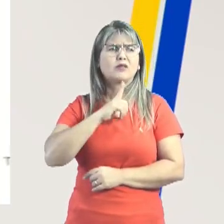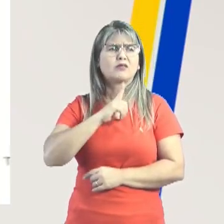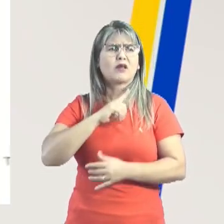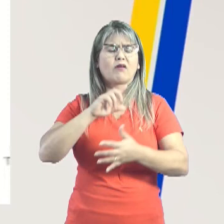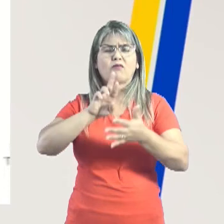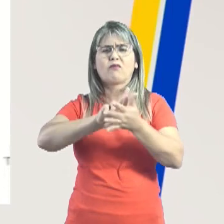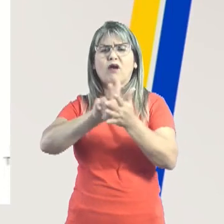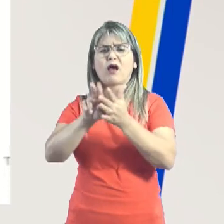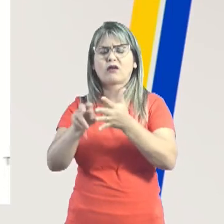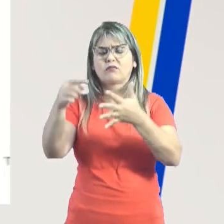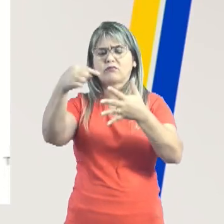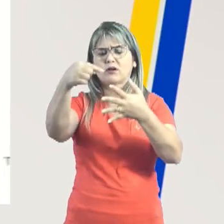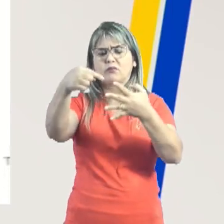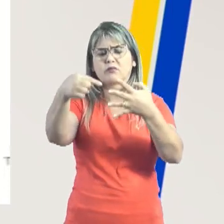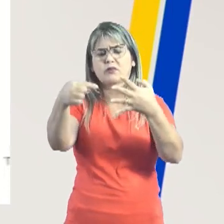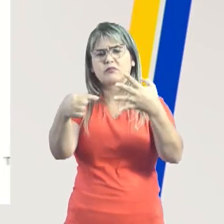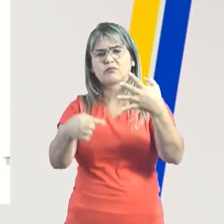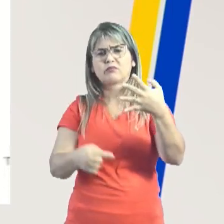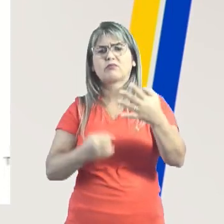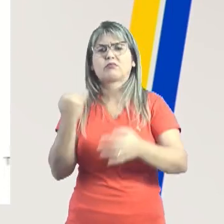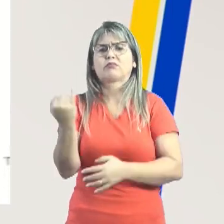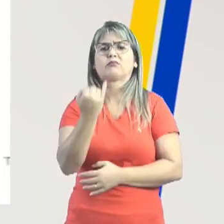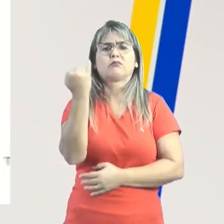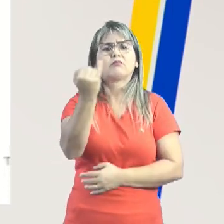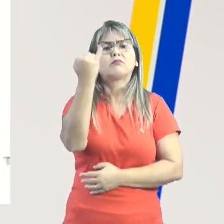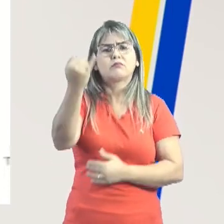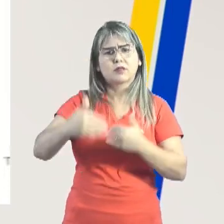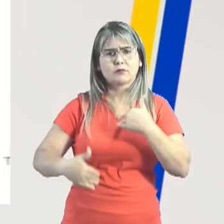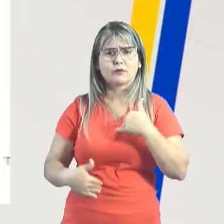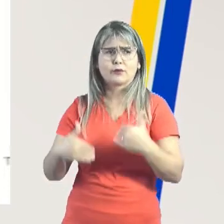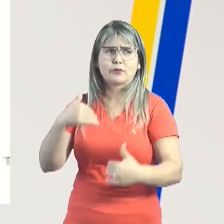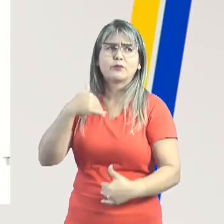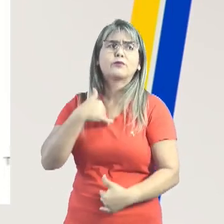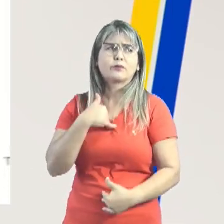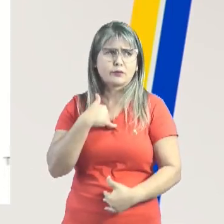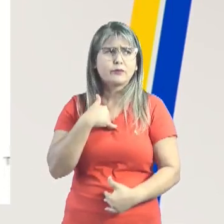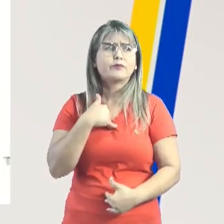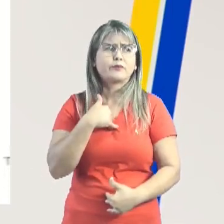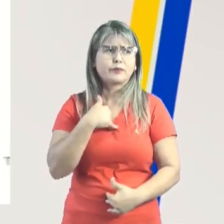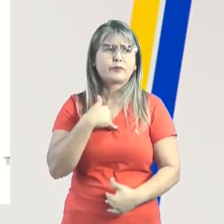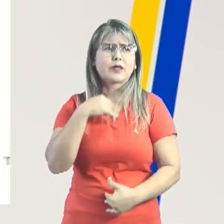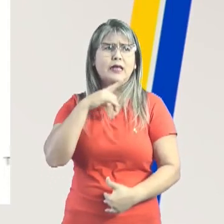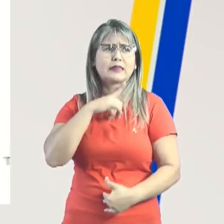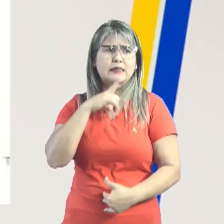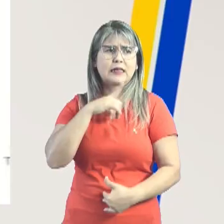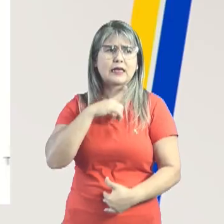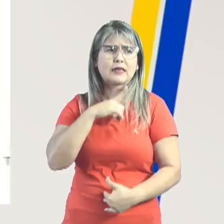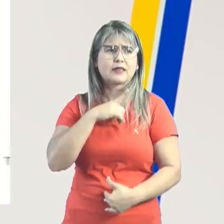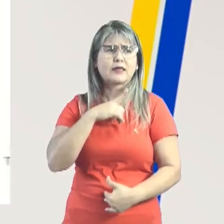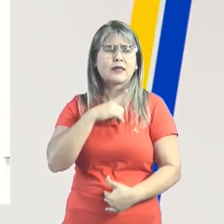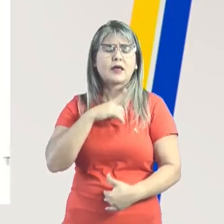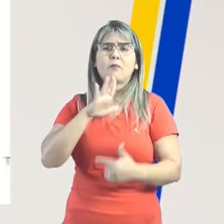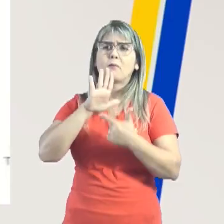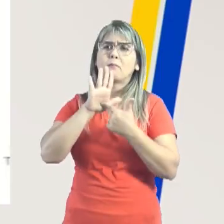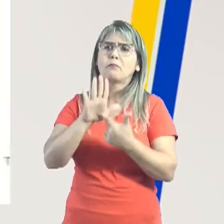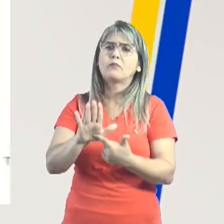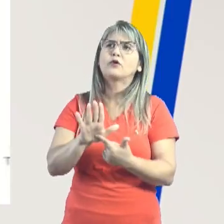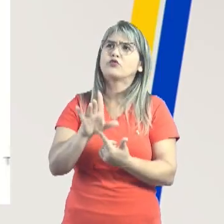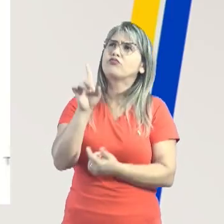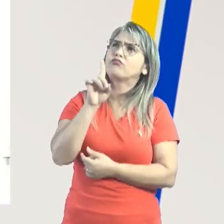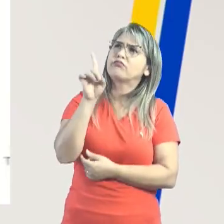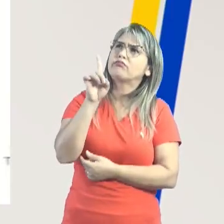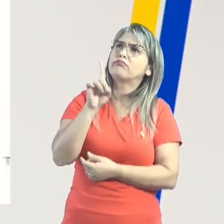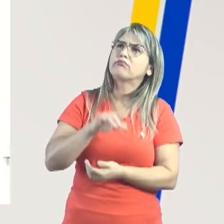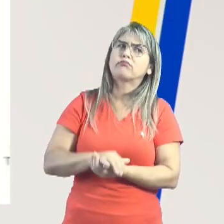no pescoço, as suprarrenais, que estão acima dos rins, ali,